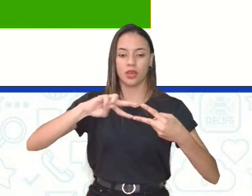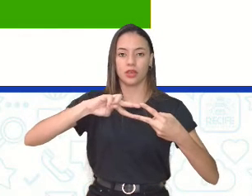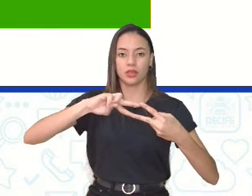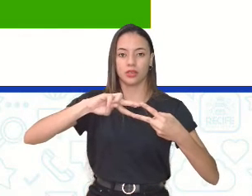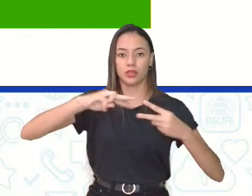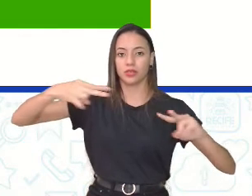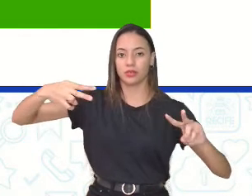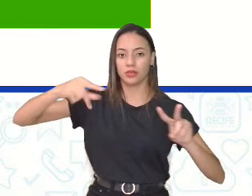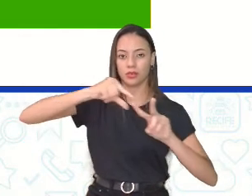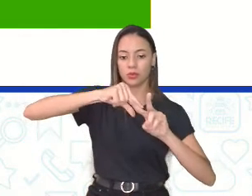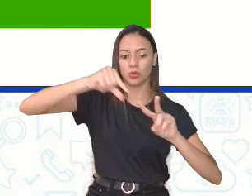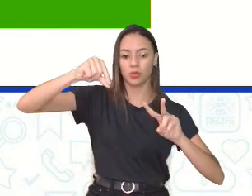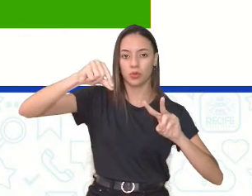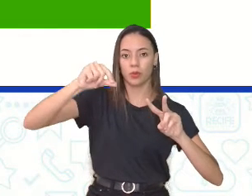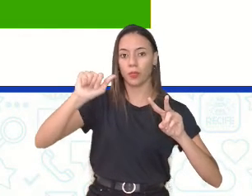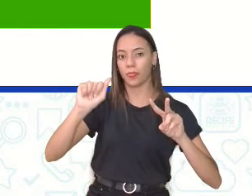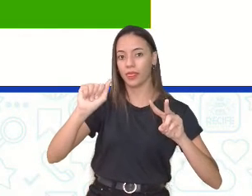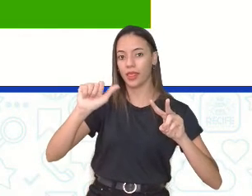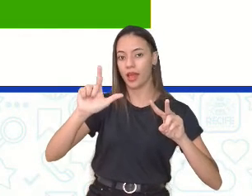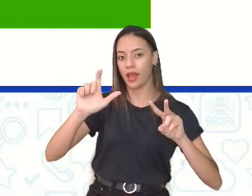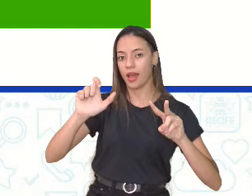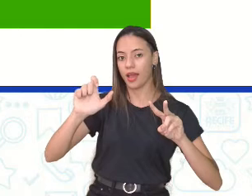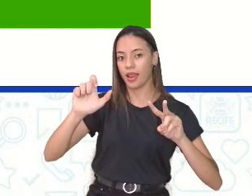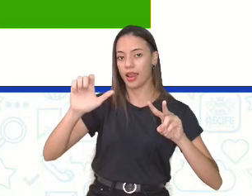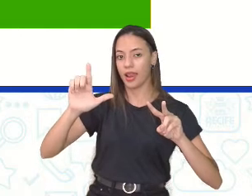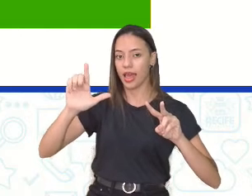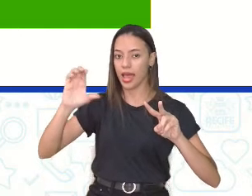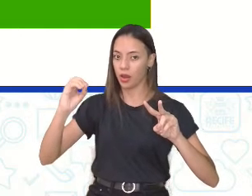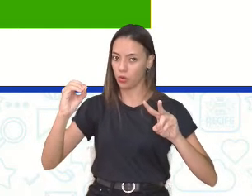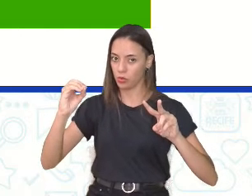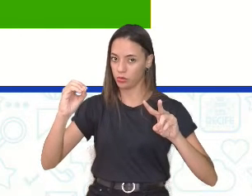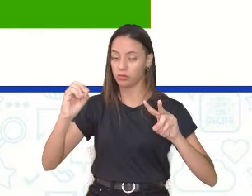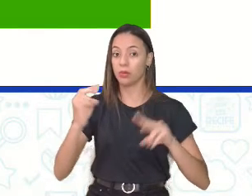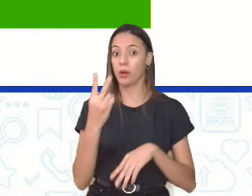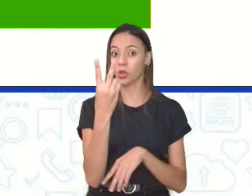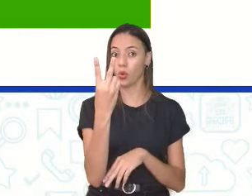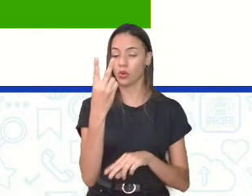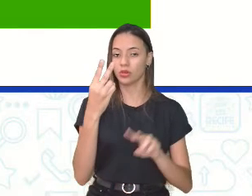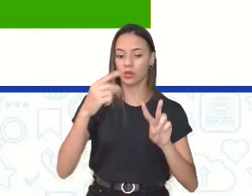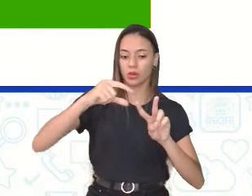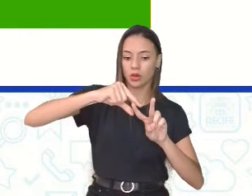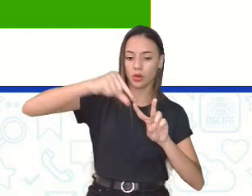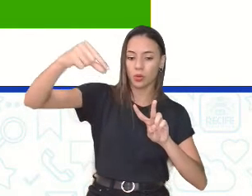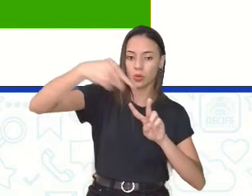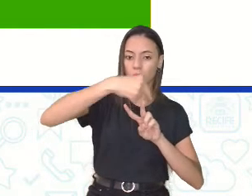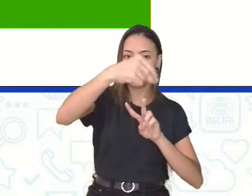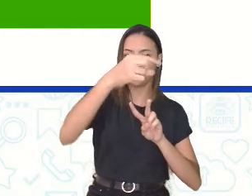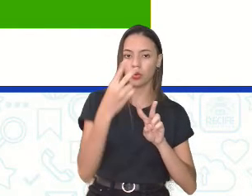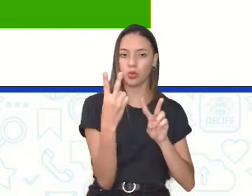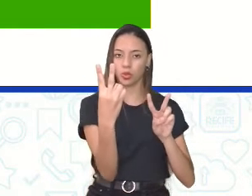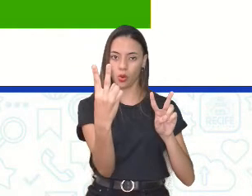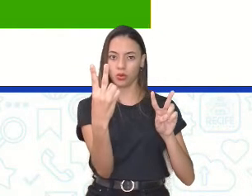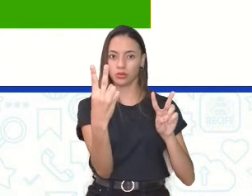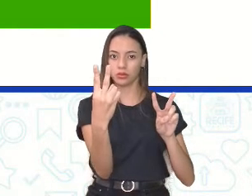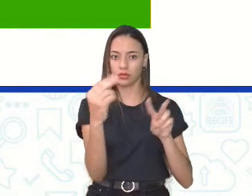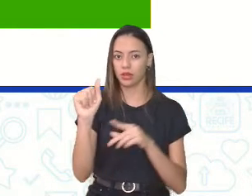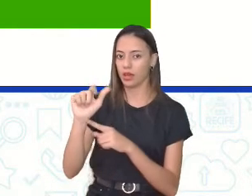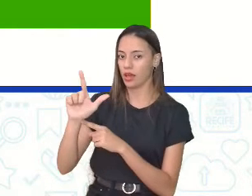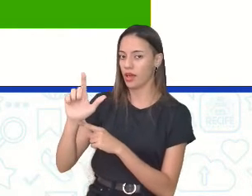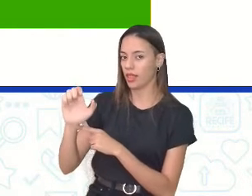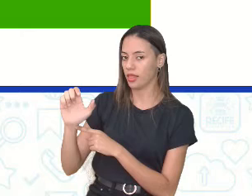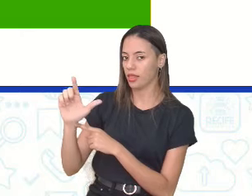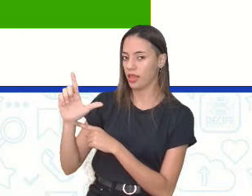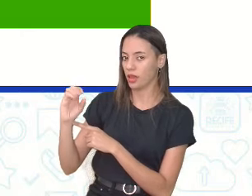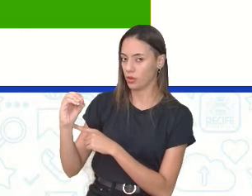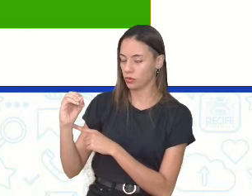Então, ó, cada característica é determinada por um gene, um par de genes. Quando a gente muda esse nome, já dá uma... O alelo já dá uma facilitada,